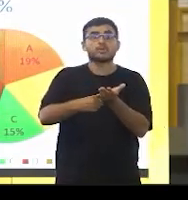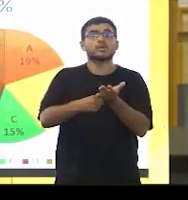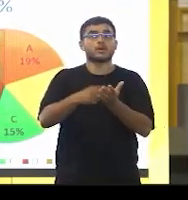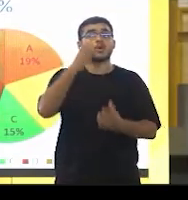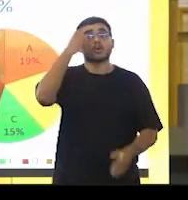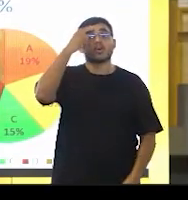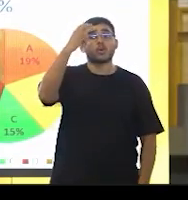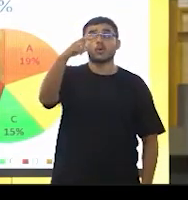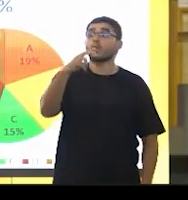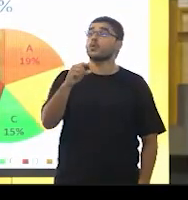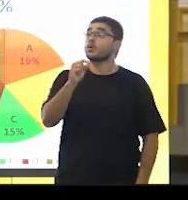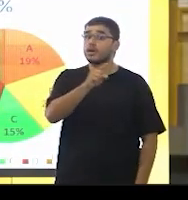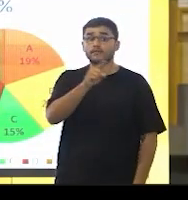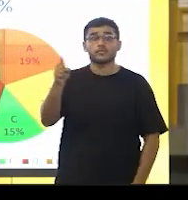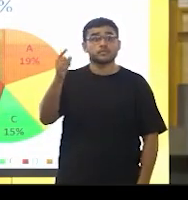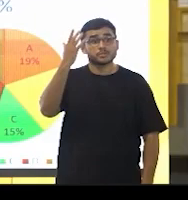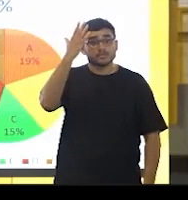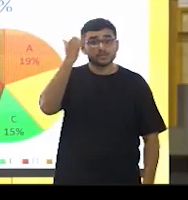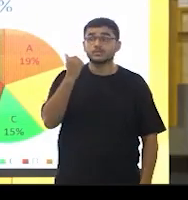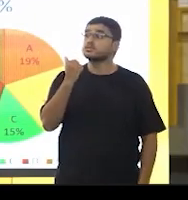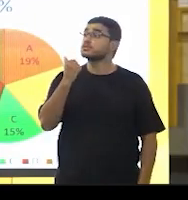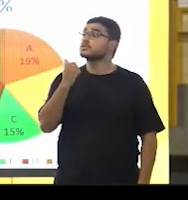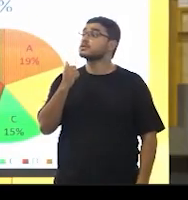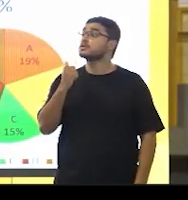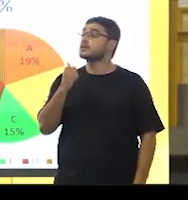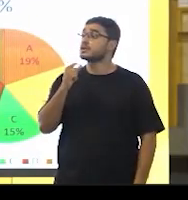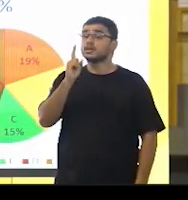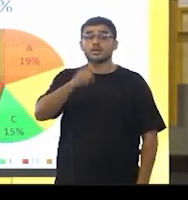gerou, anota a palavra mágica,